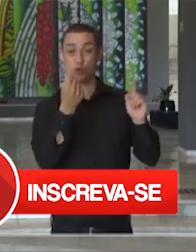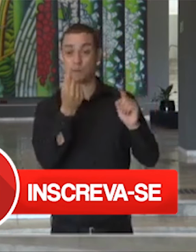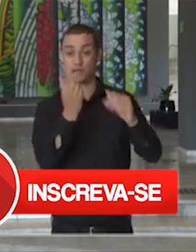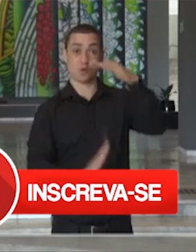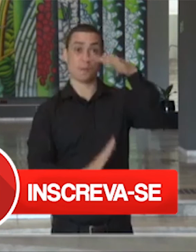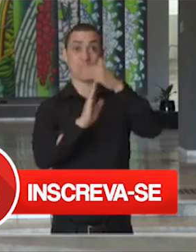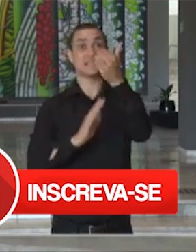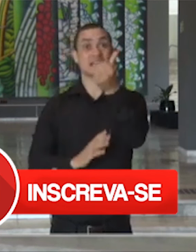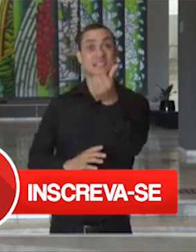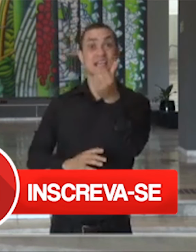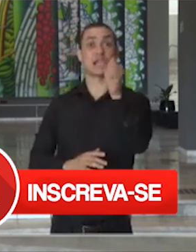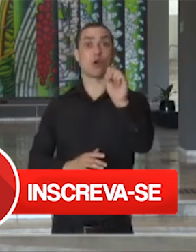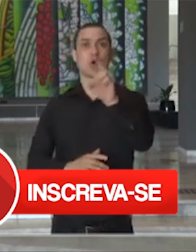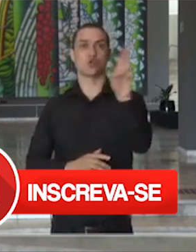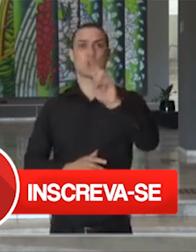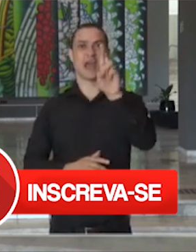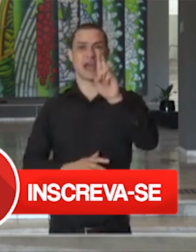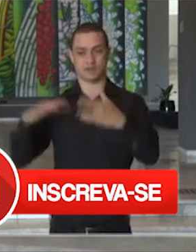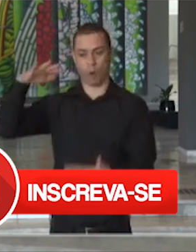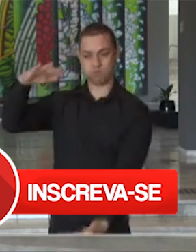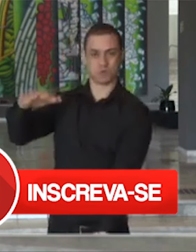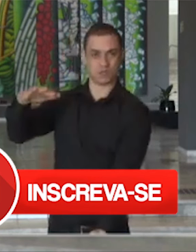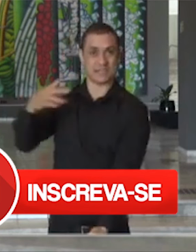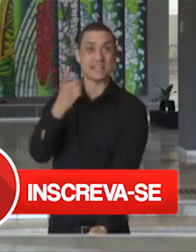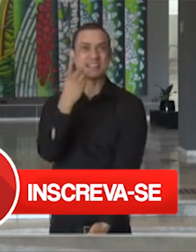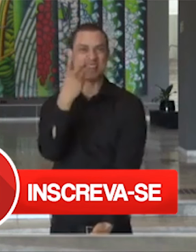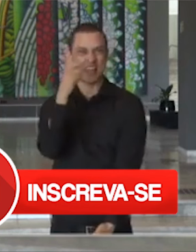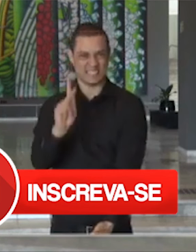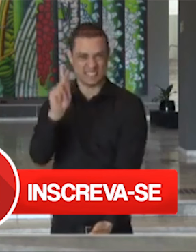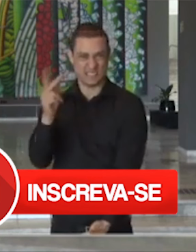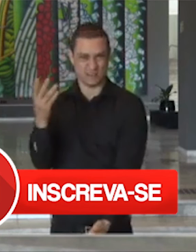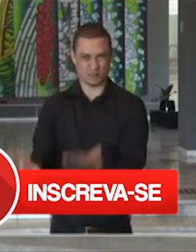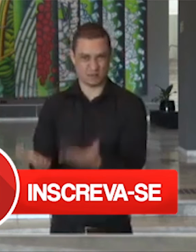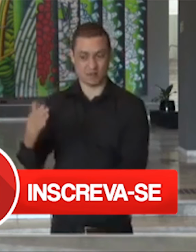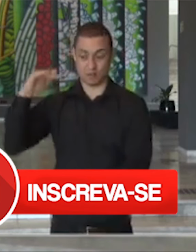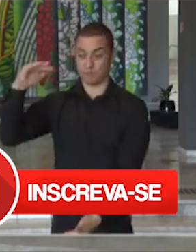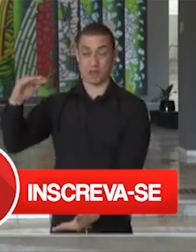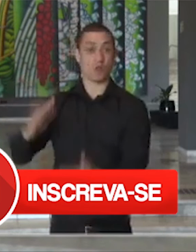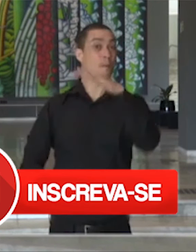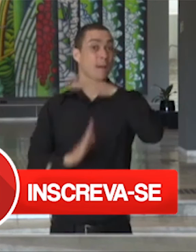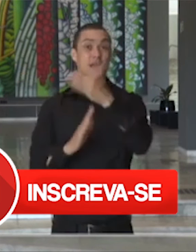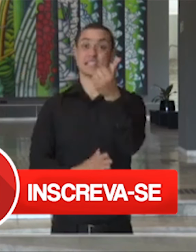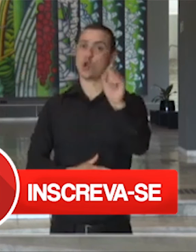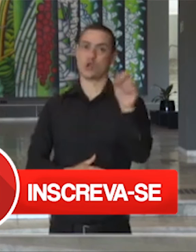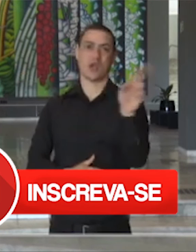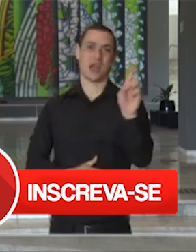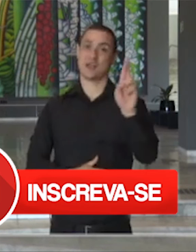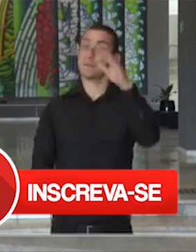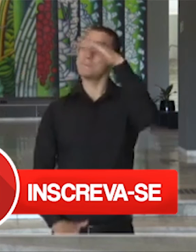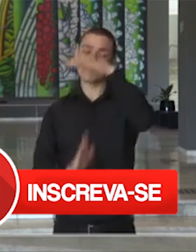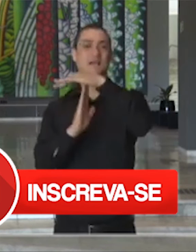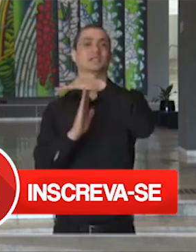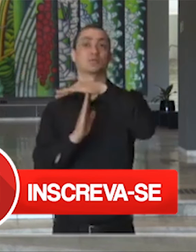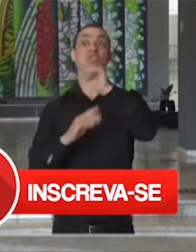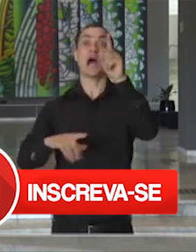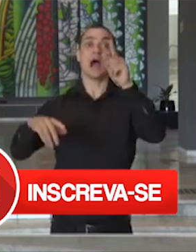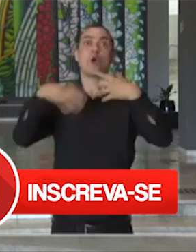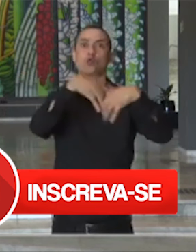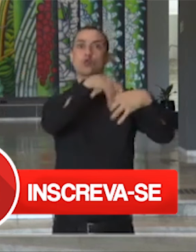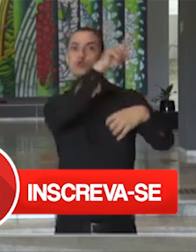68,00 um botijão de 13 quilos. Não há justificativa alguma, nós temos informação do Sindicato